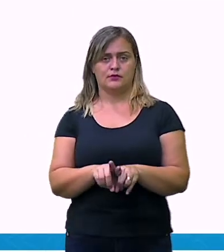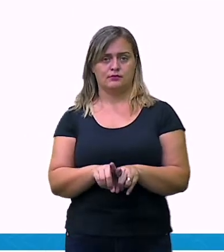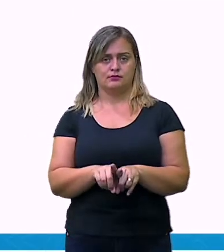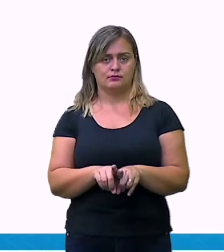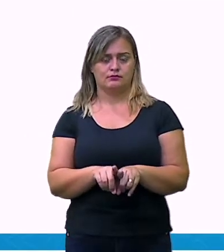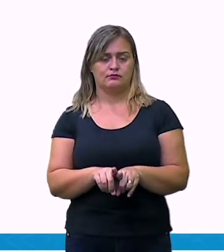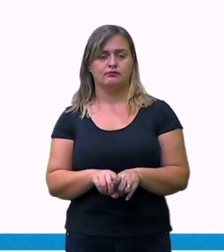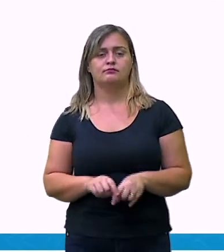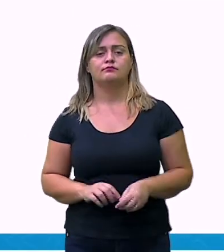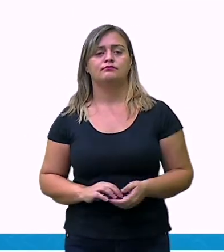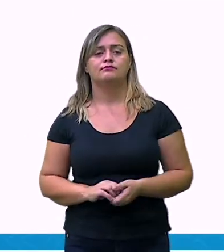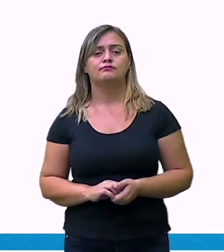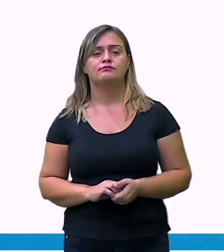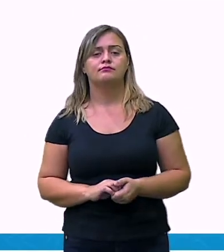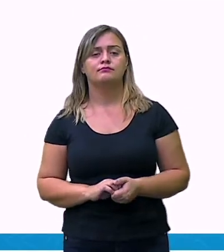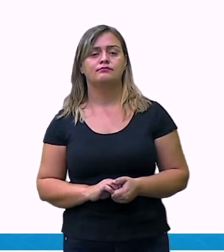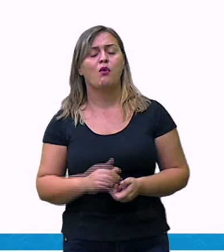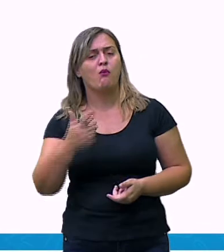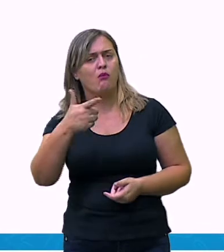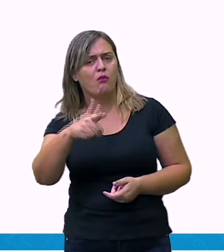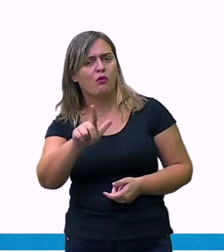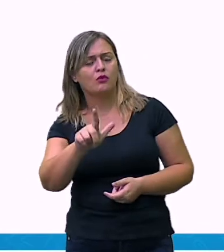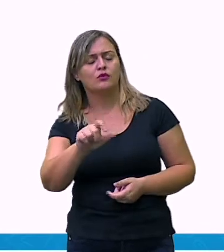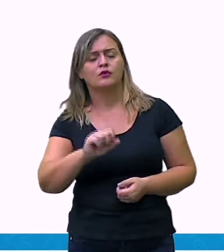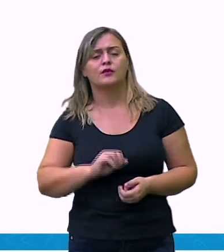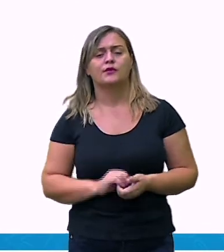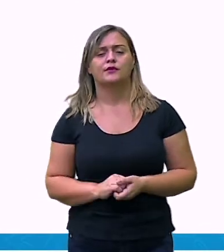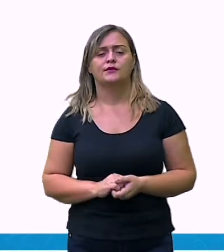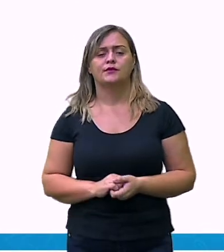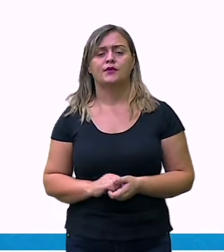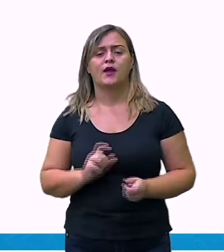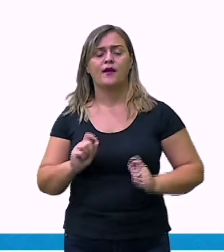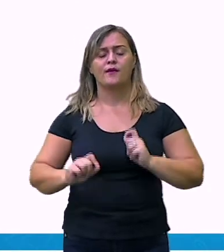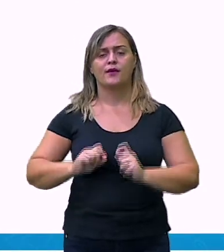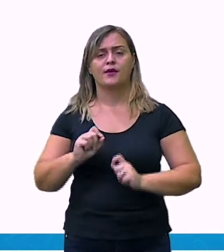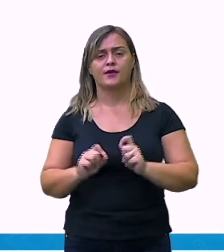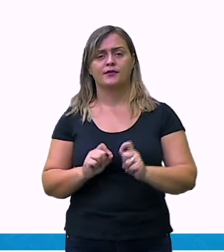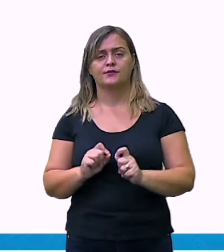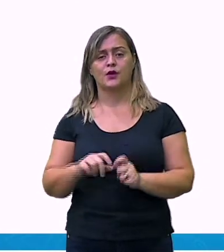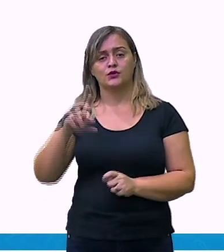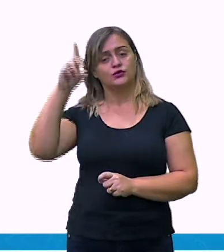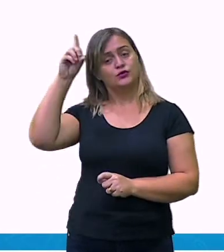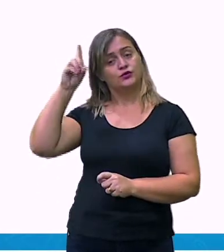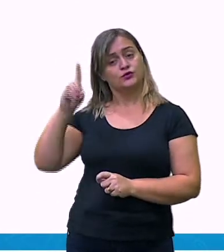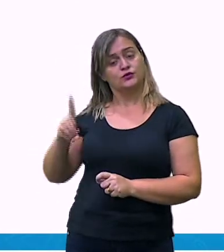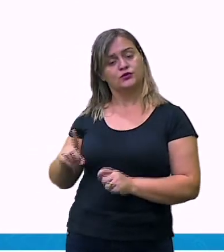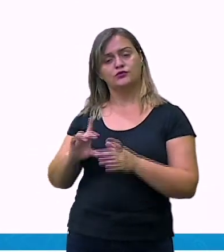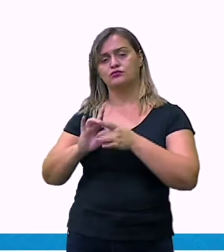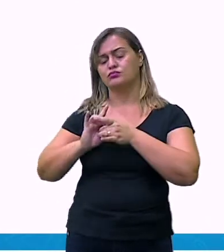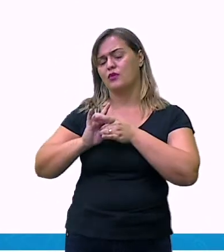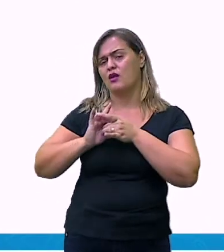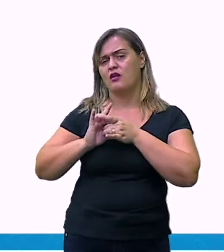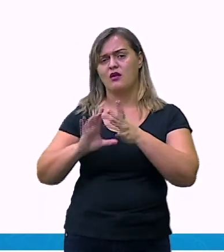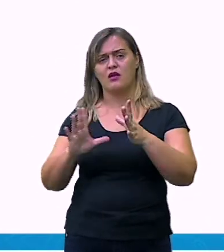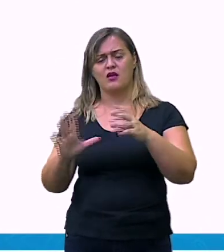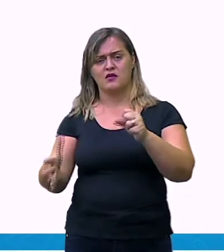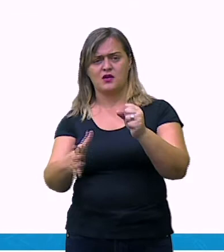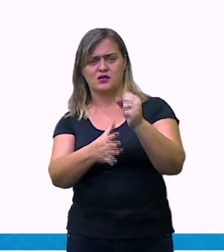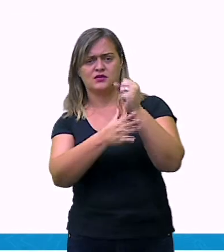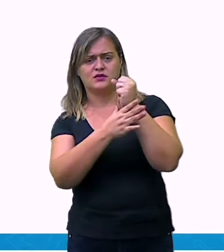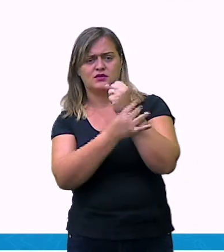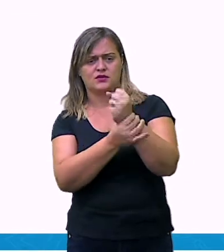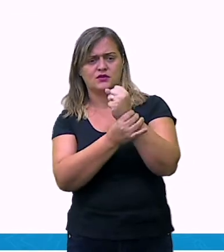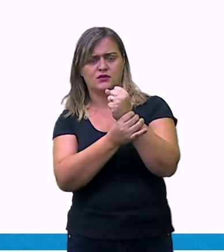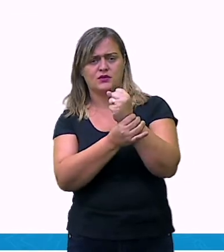listar, dentre esses trechos que nós lemos, é que o direito à liberdade, à propriedade, à segurança e